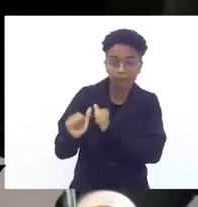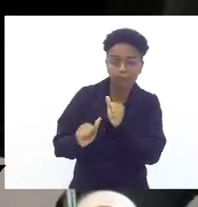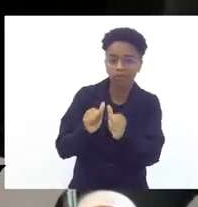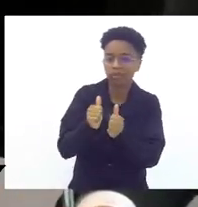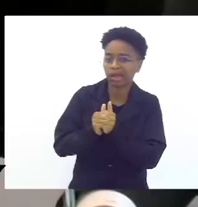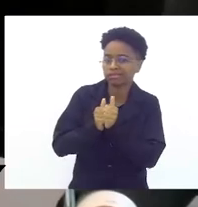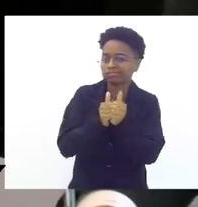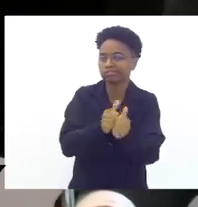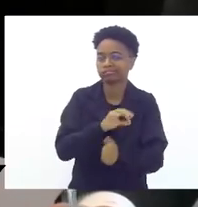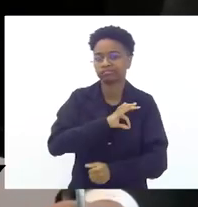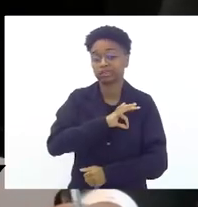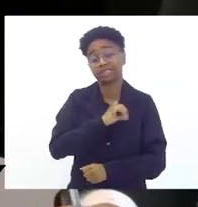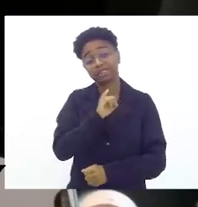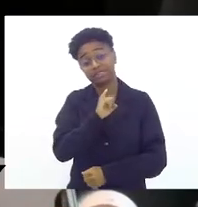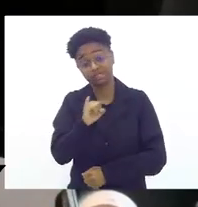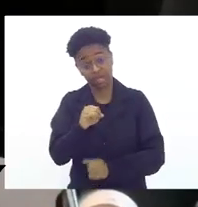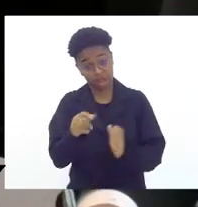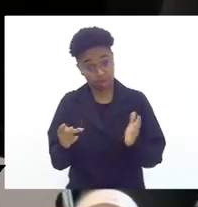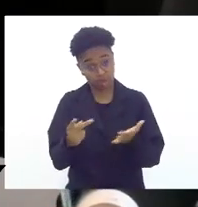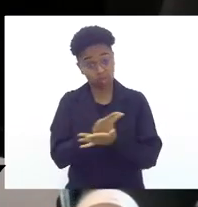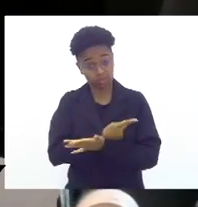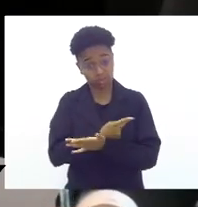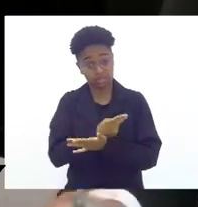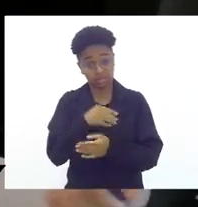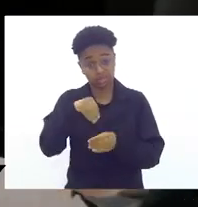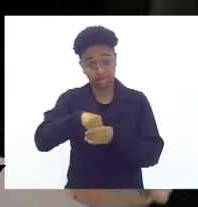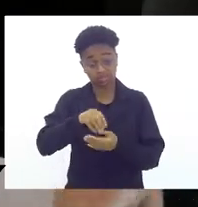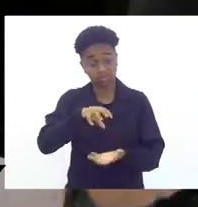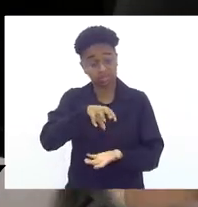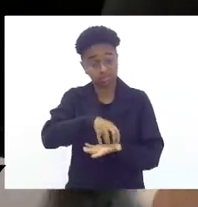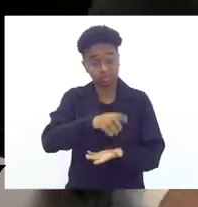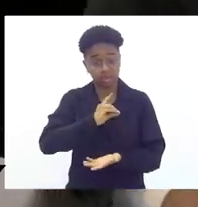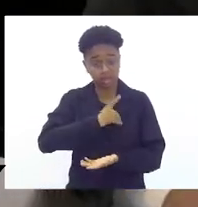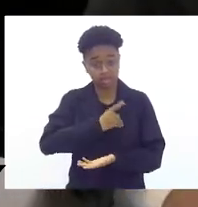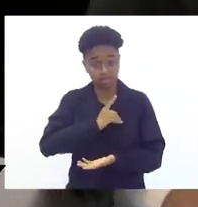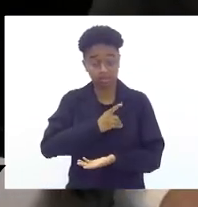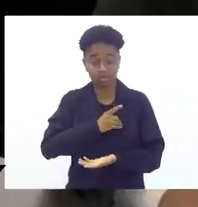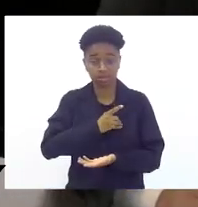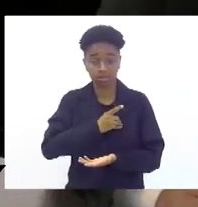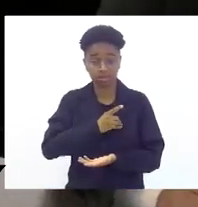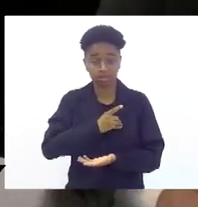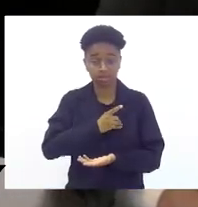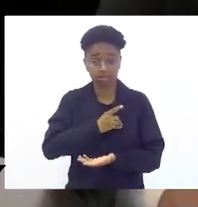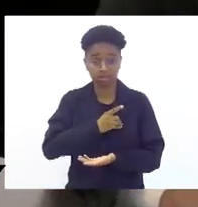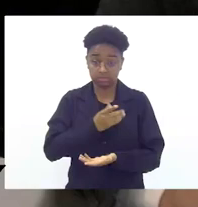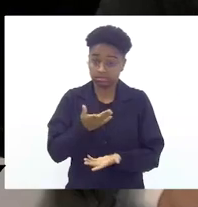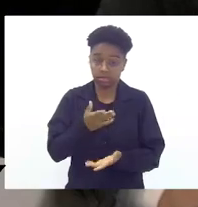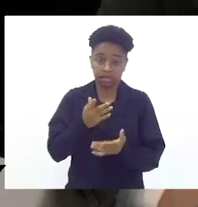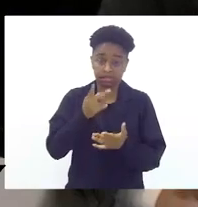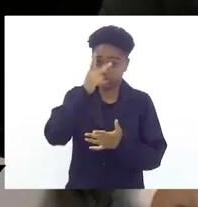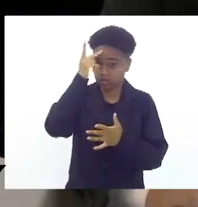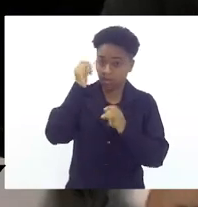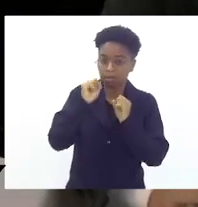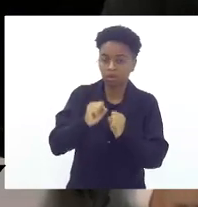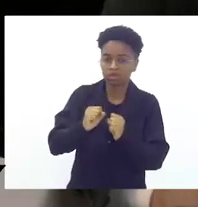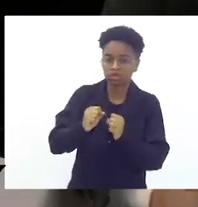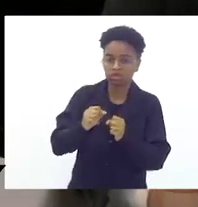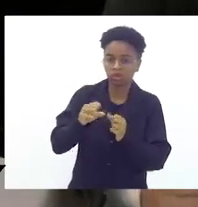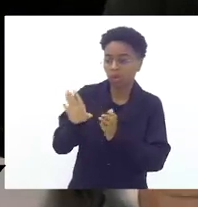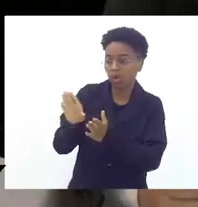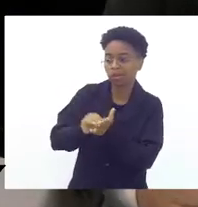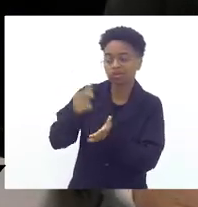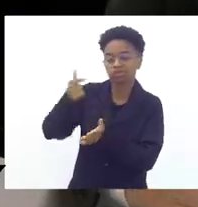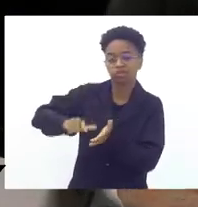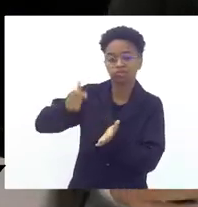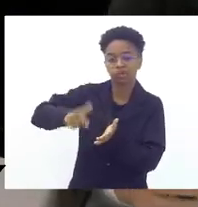se esse ato acontecer nesse início ali da delegacia a chance dela repetir essa memória depois em juízo